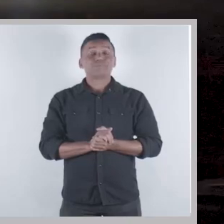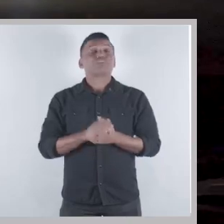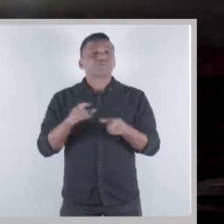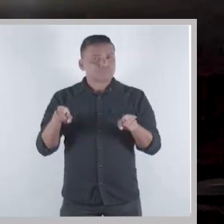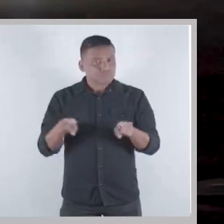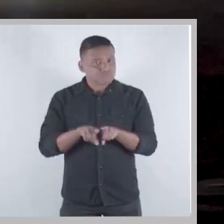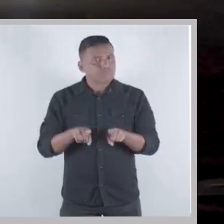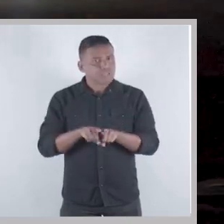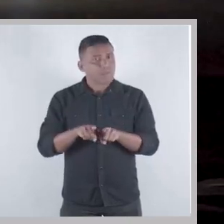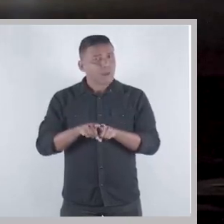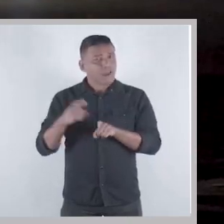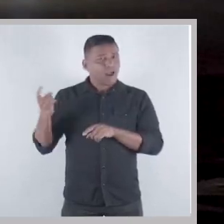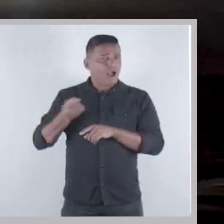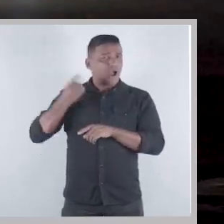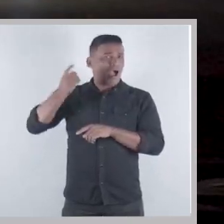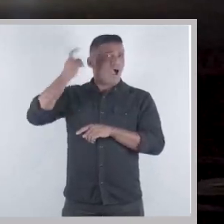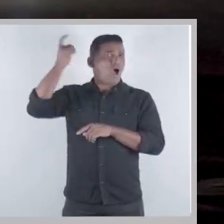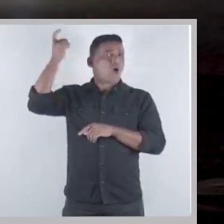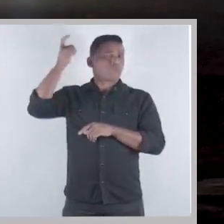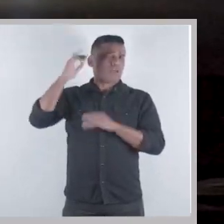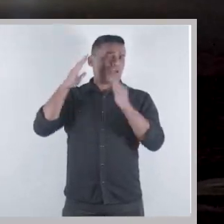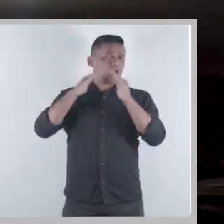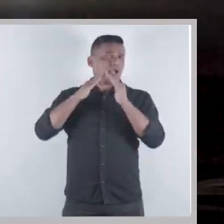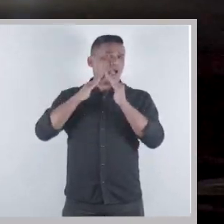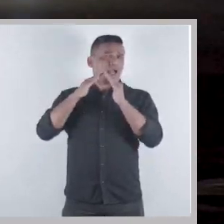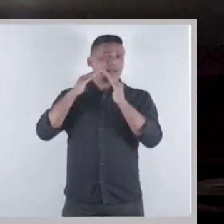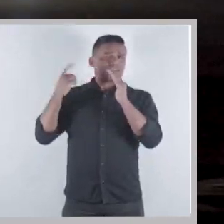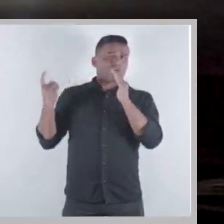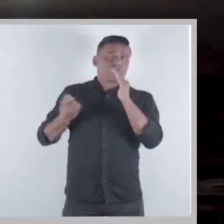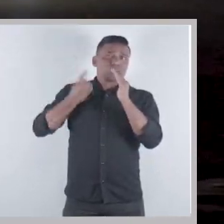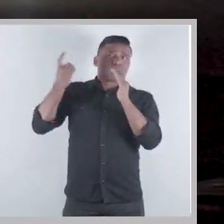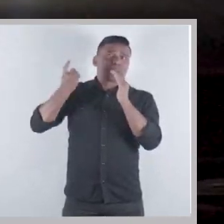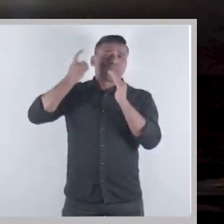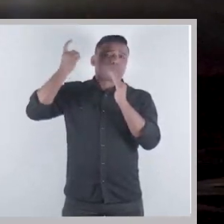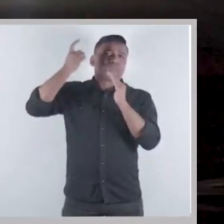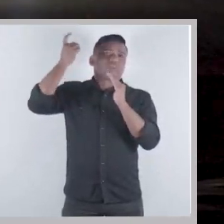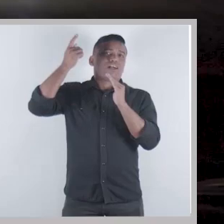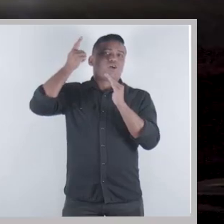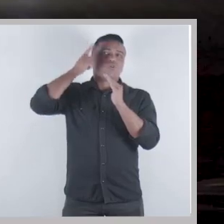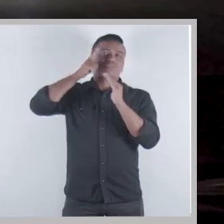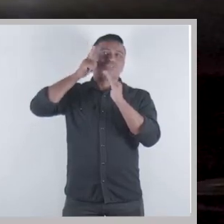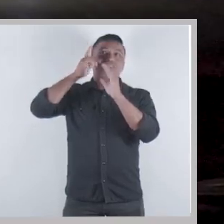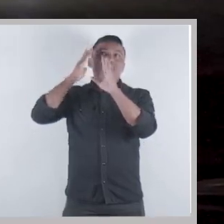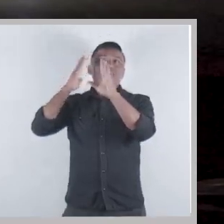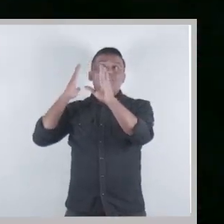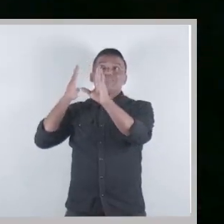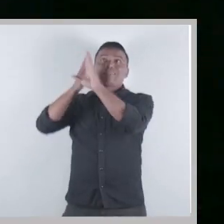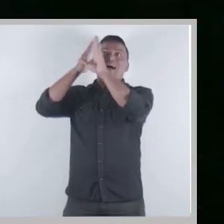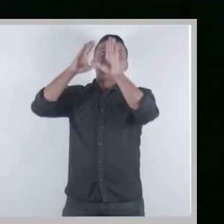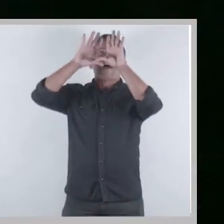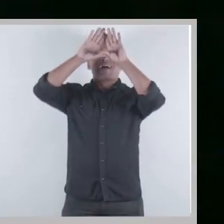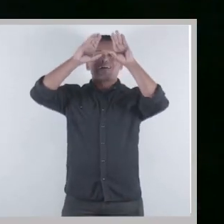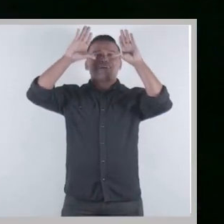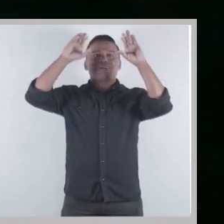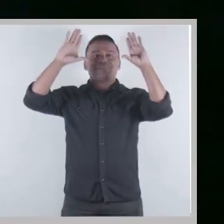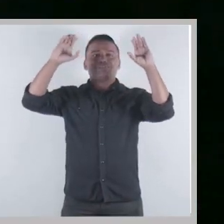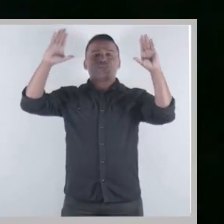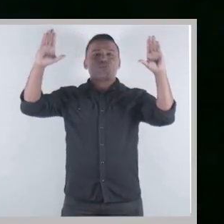Também seria alta, comprida o suficiente para me alimentar de nuvens.